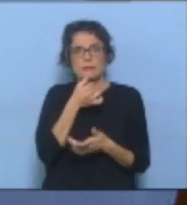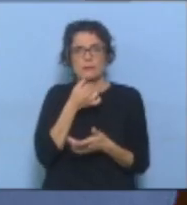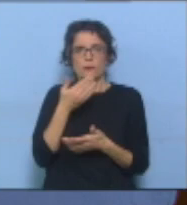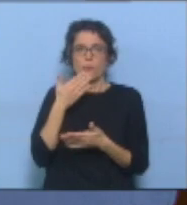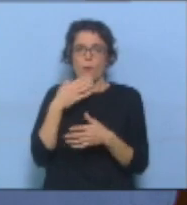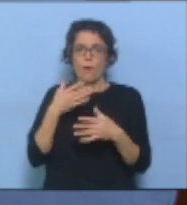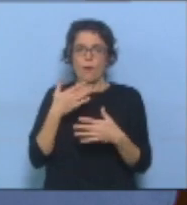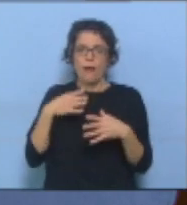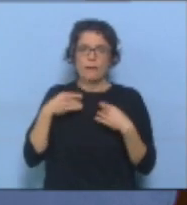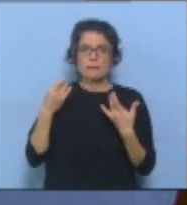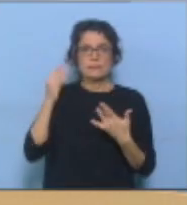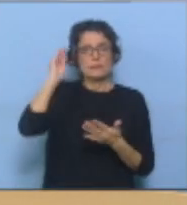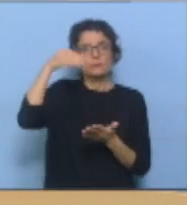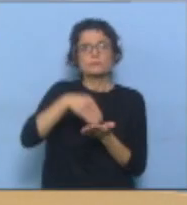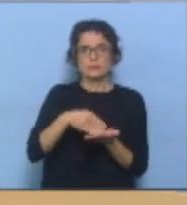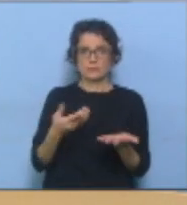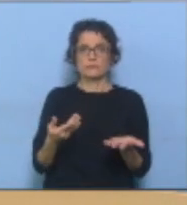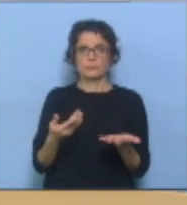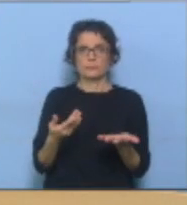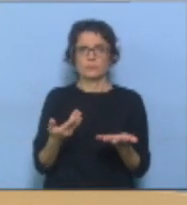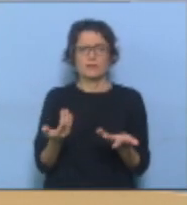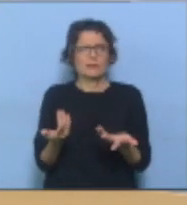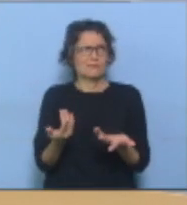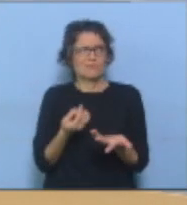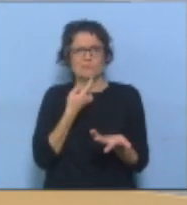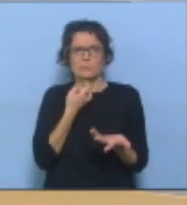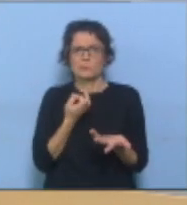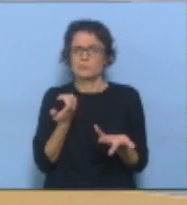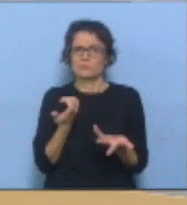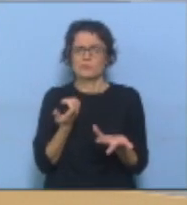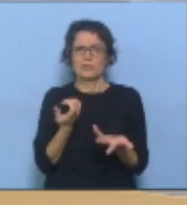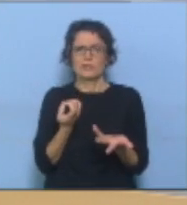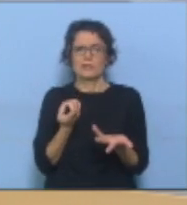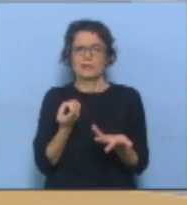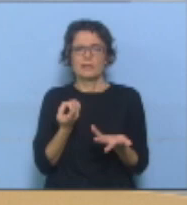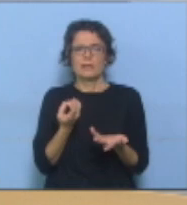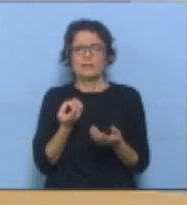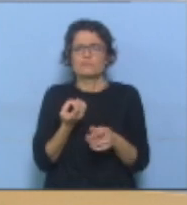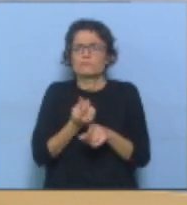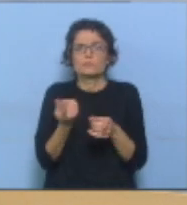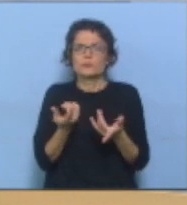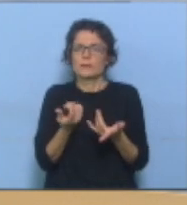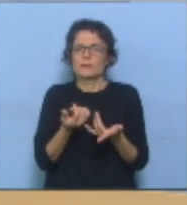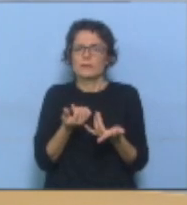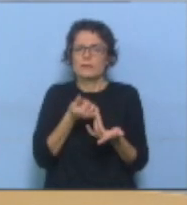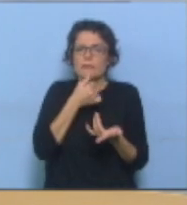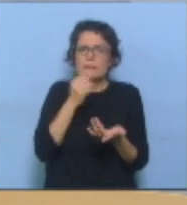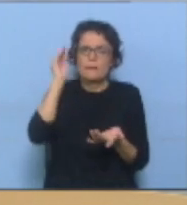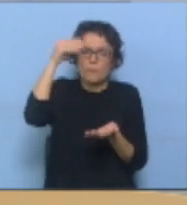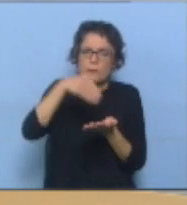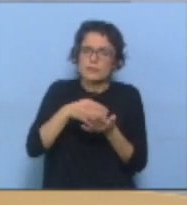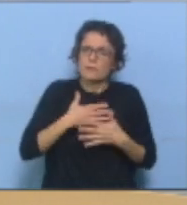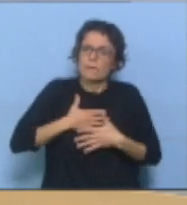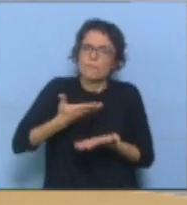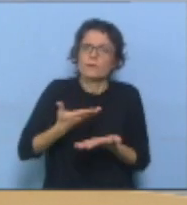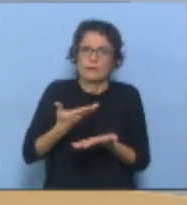ser batizada. Como é que aconteceu? Como é que fez esta escolha, teve esta